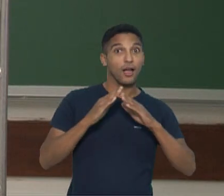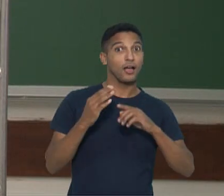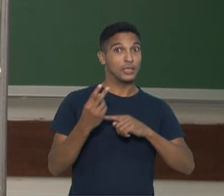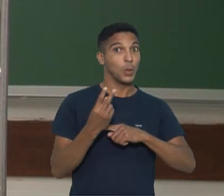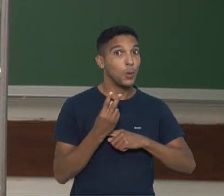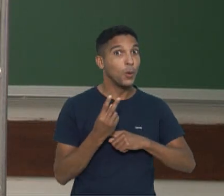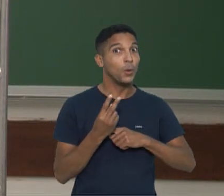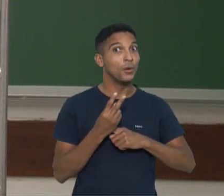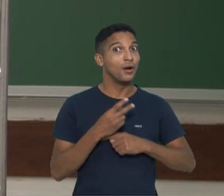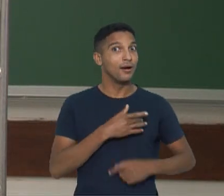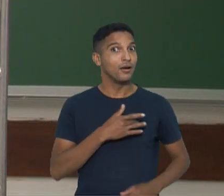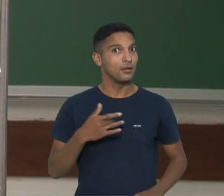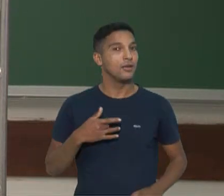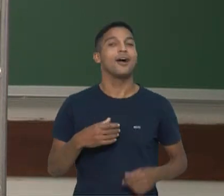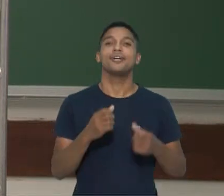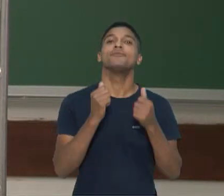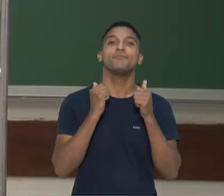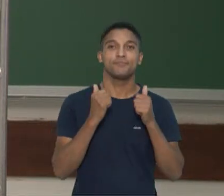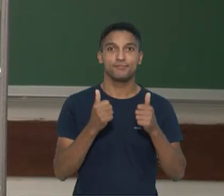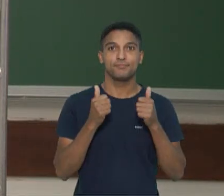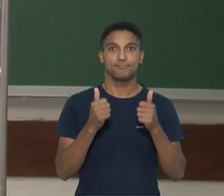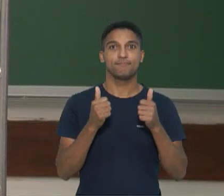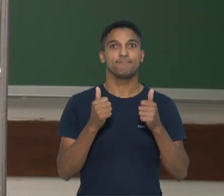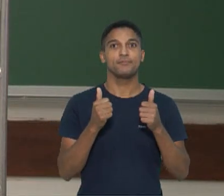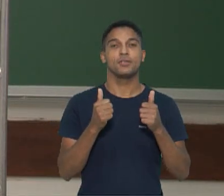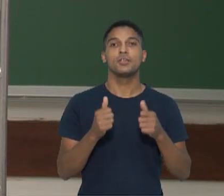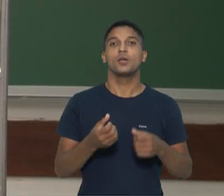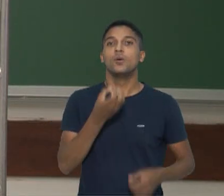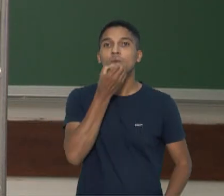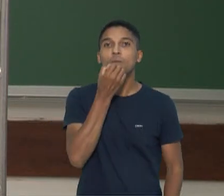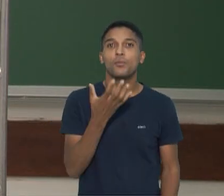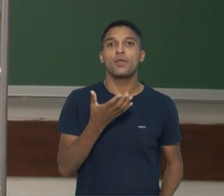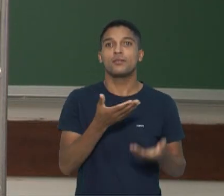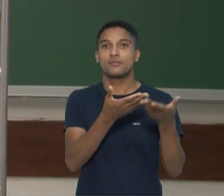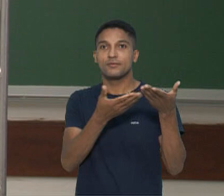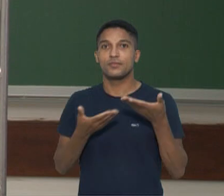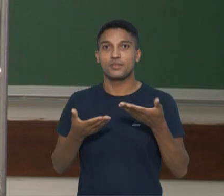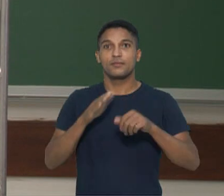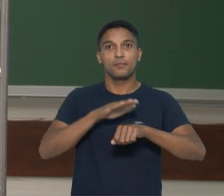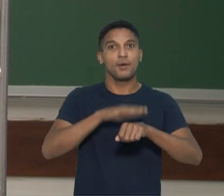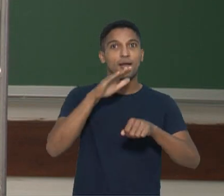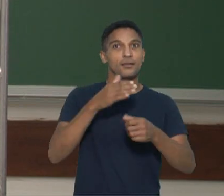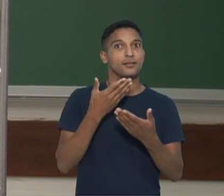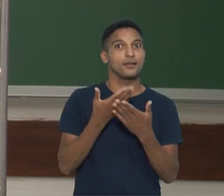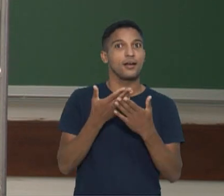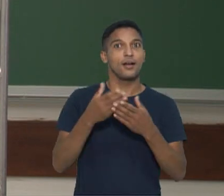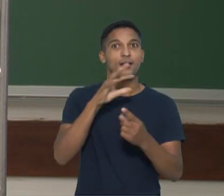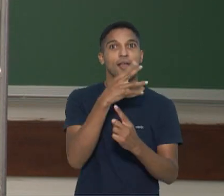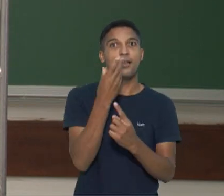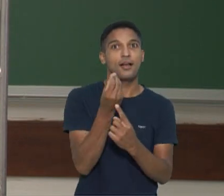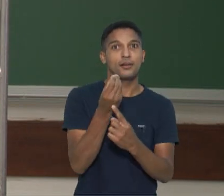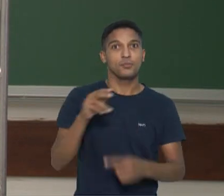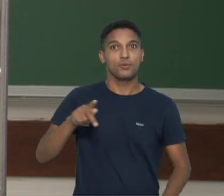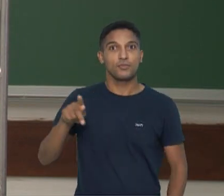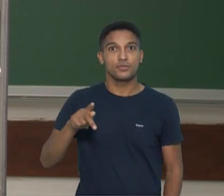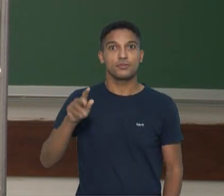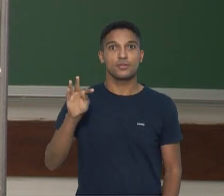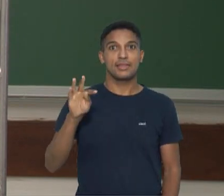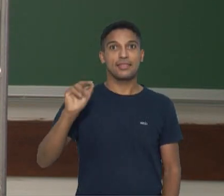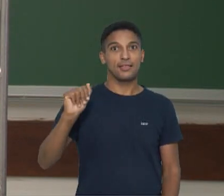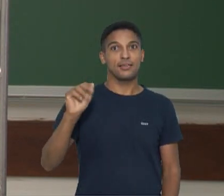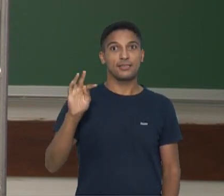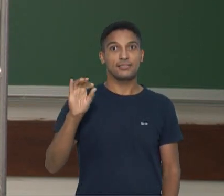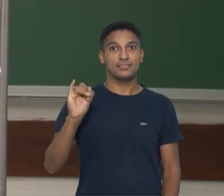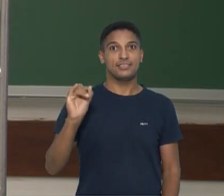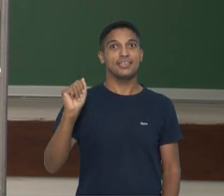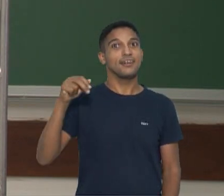cuidando? Muito bem! Então pessoal, sejam bem-vindos a mais uma aula de arte, aqui com a professora Tatiana. E para você